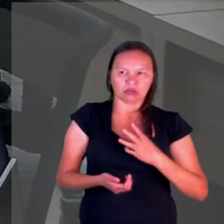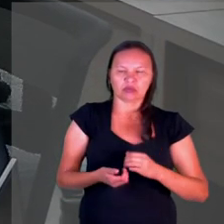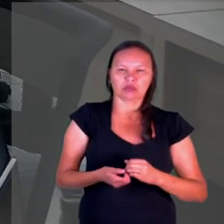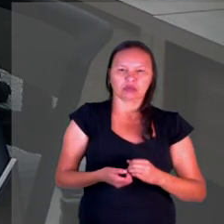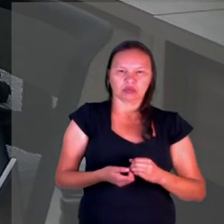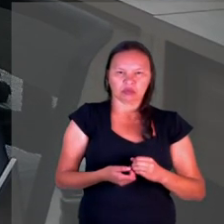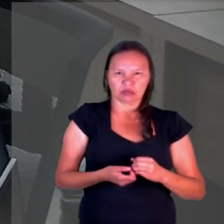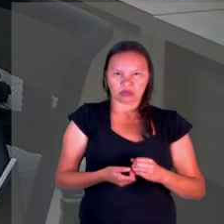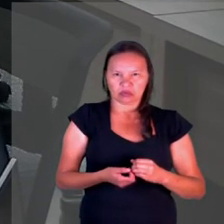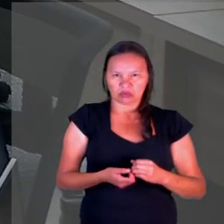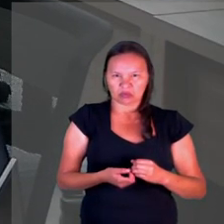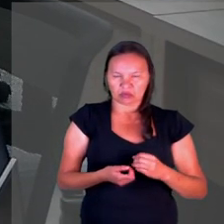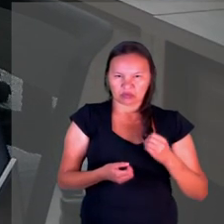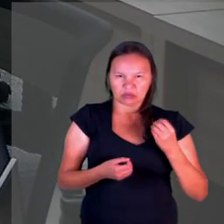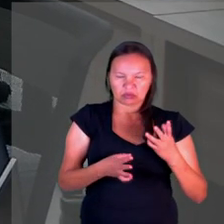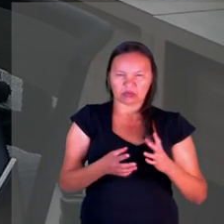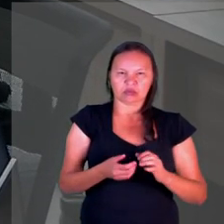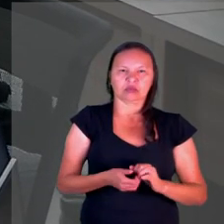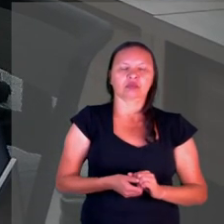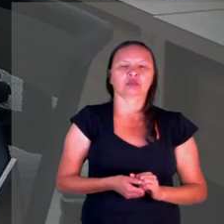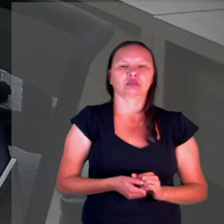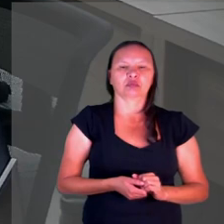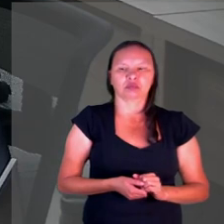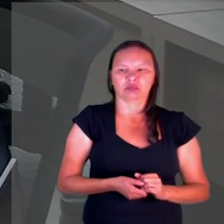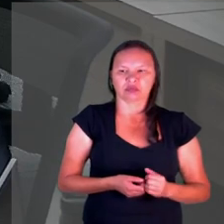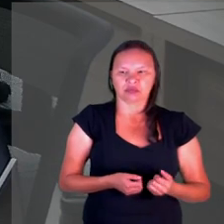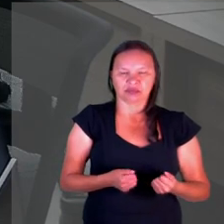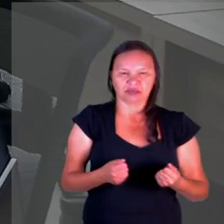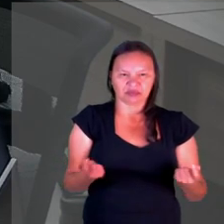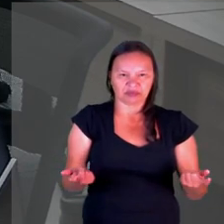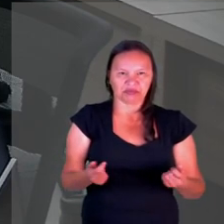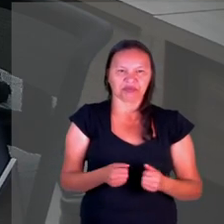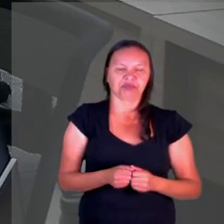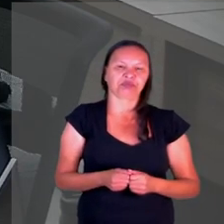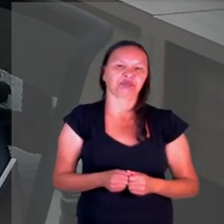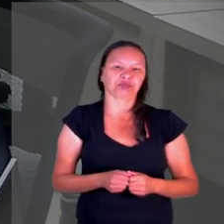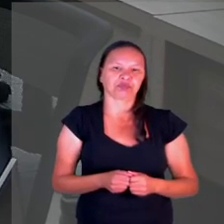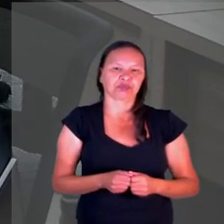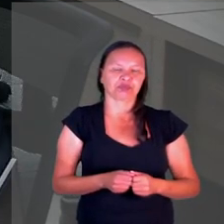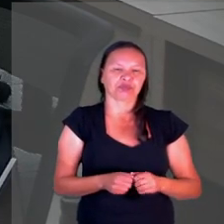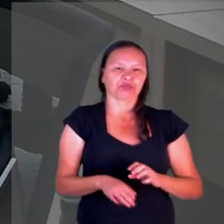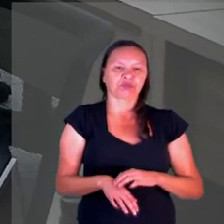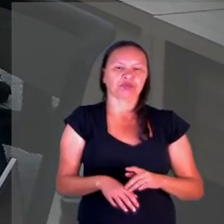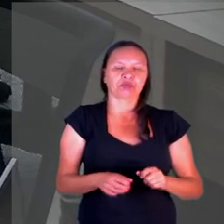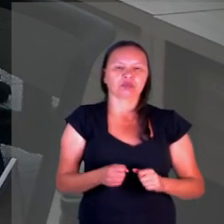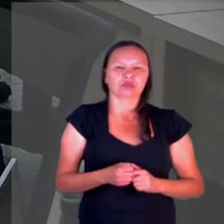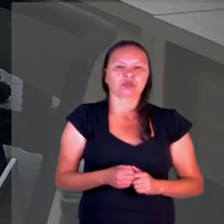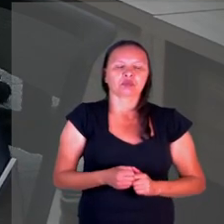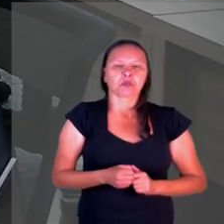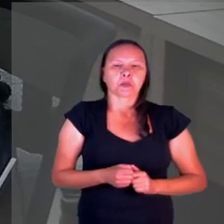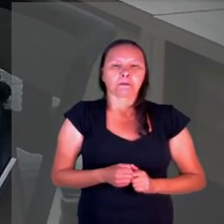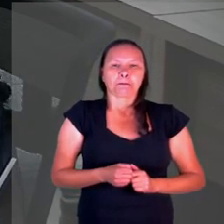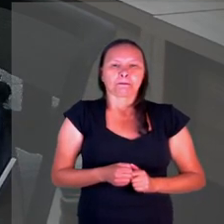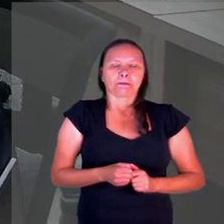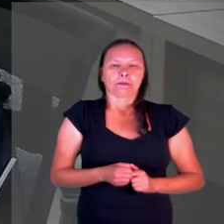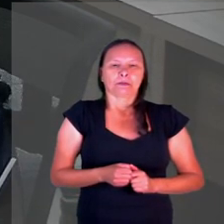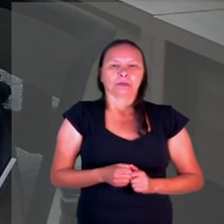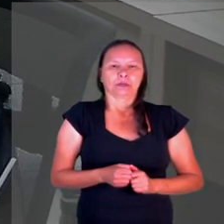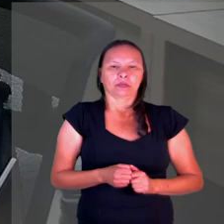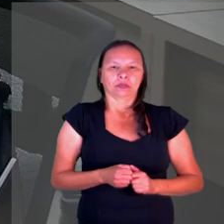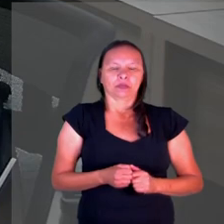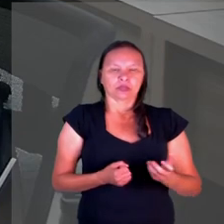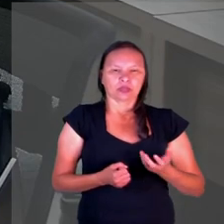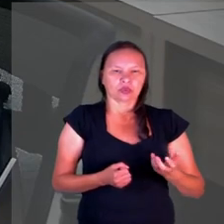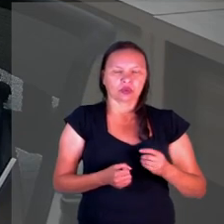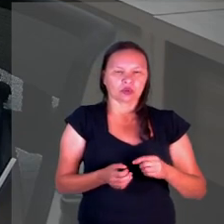impressionado com a qualidade com a efetividade dos projetos e eu queria fazer